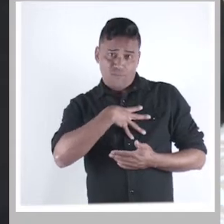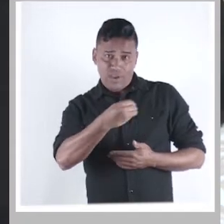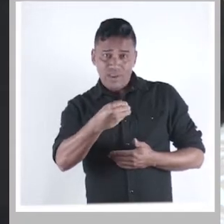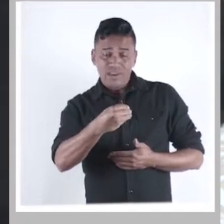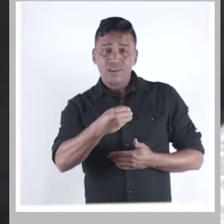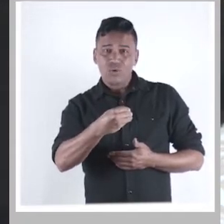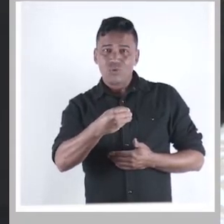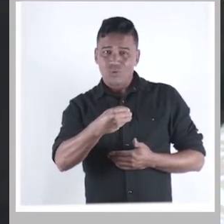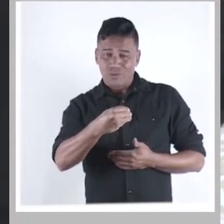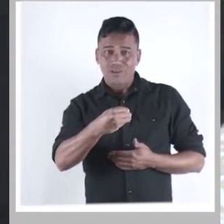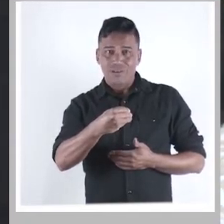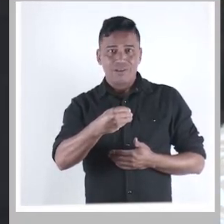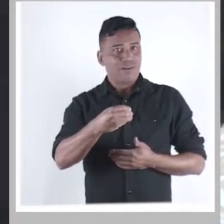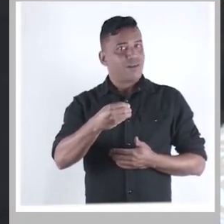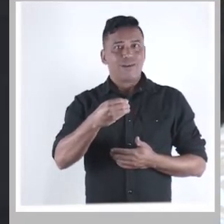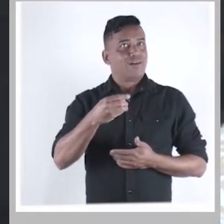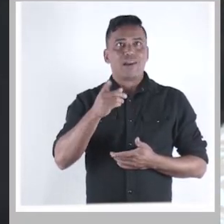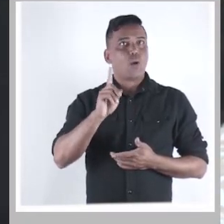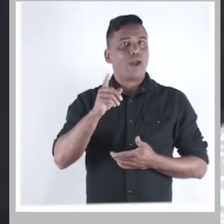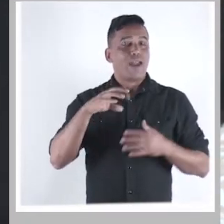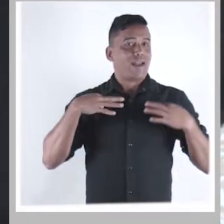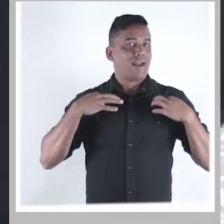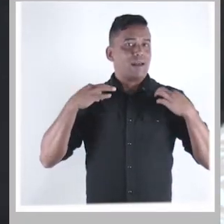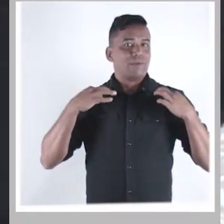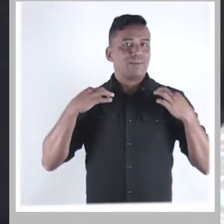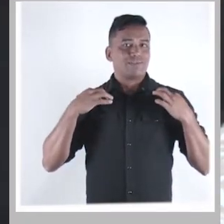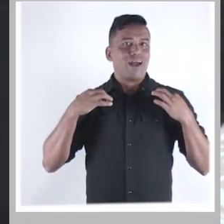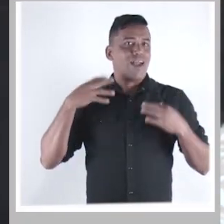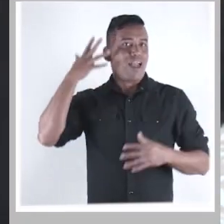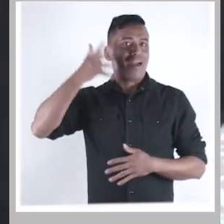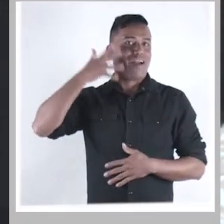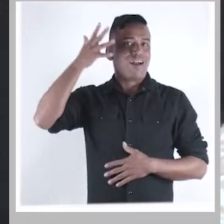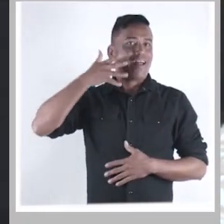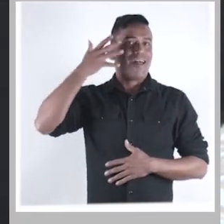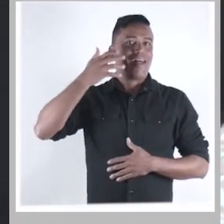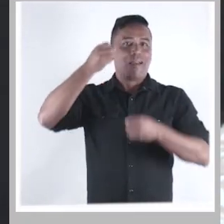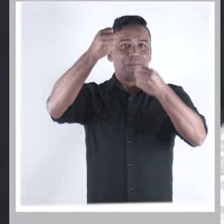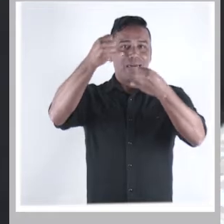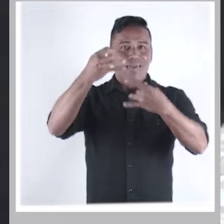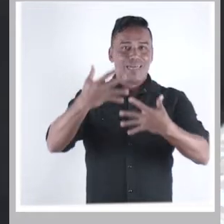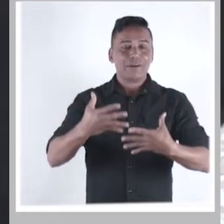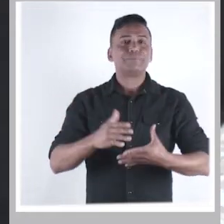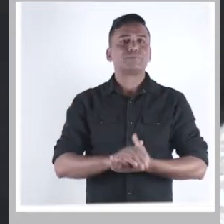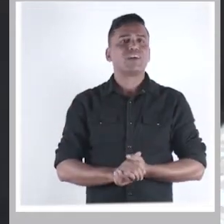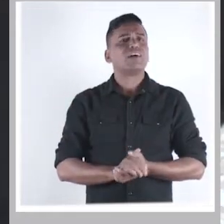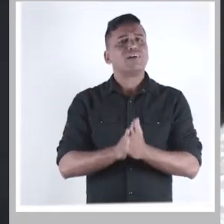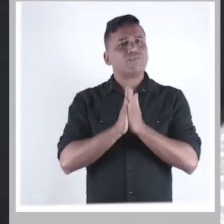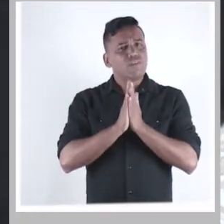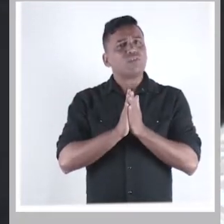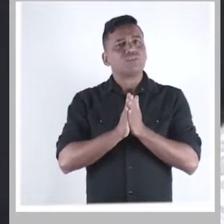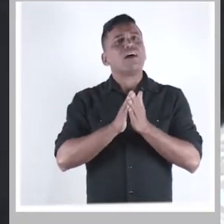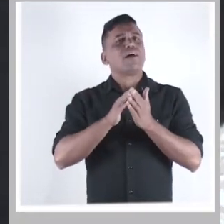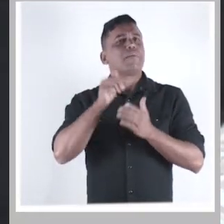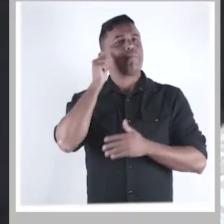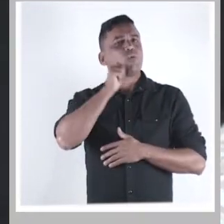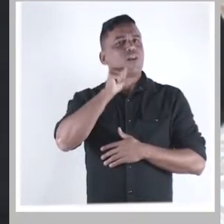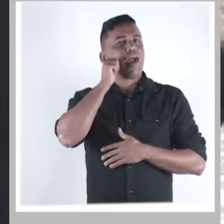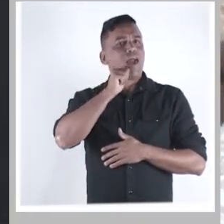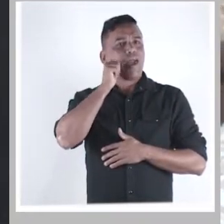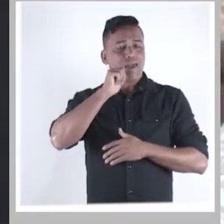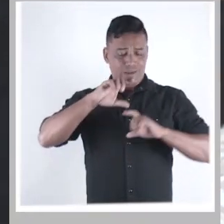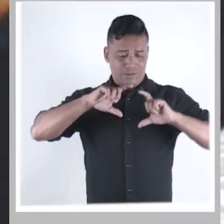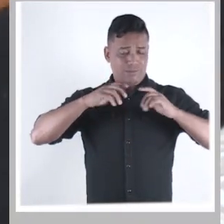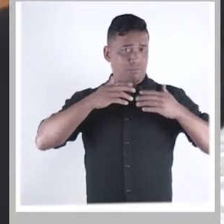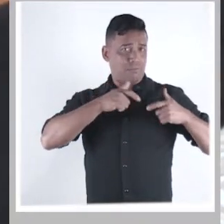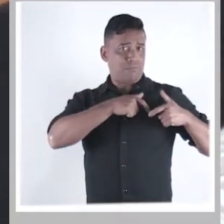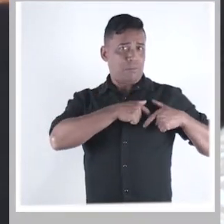filho falou que não é uma camiseta, é um depoimento, né? Eu queria então que você falasse dessas mulheres